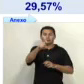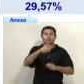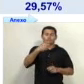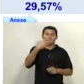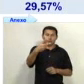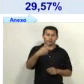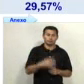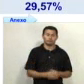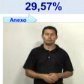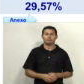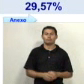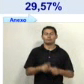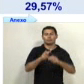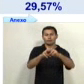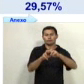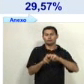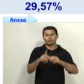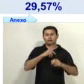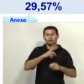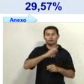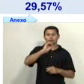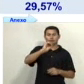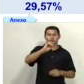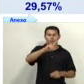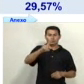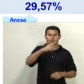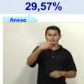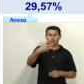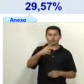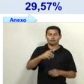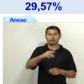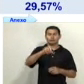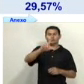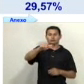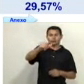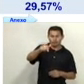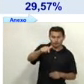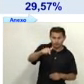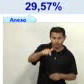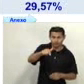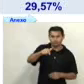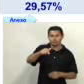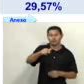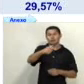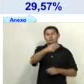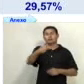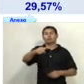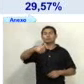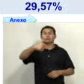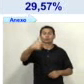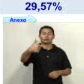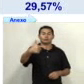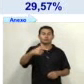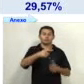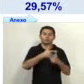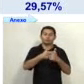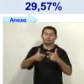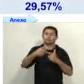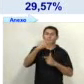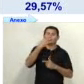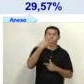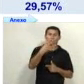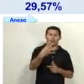x2. Portanto, eu tenho Z2. x2, 17 menos 12 dividido por